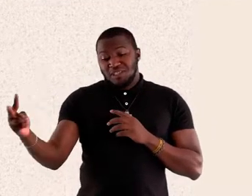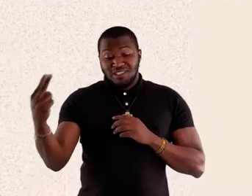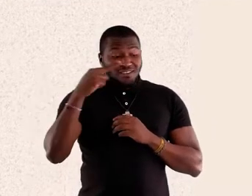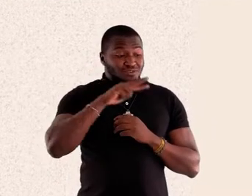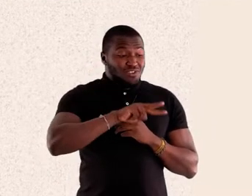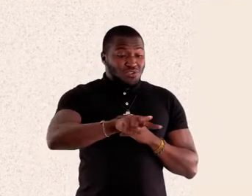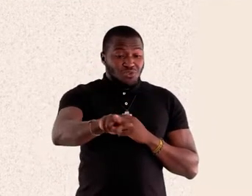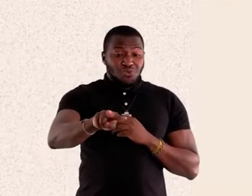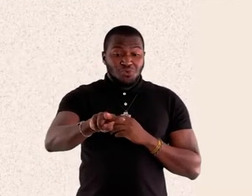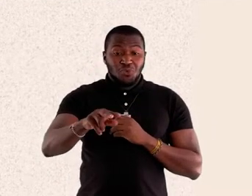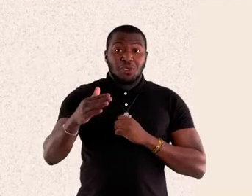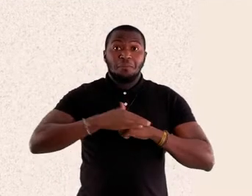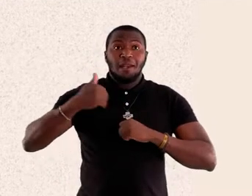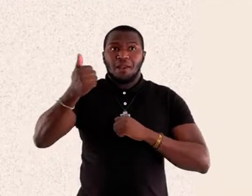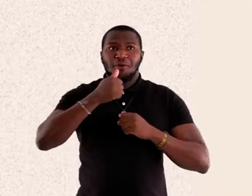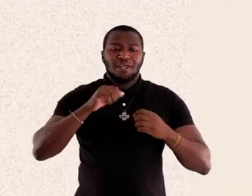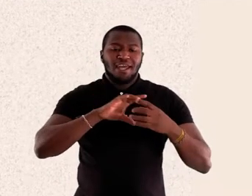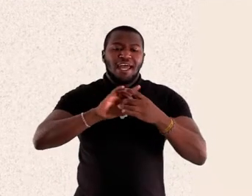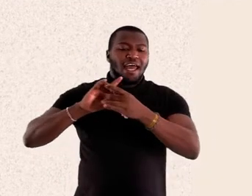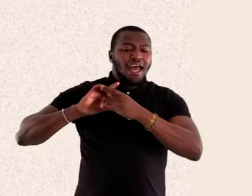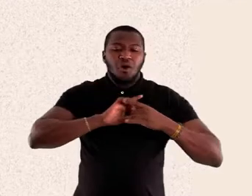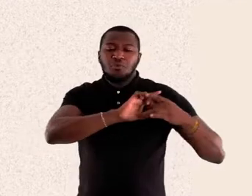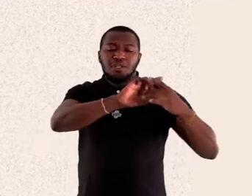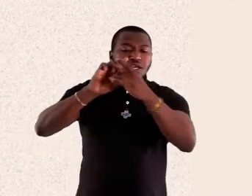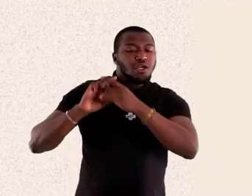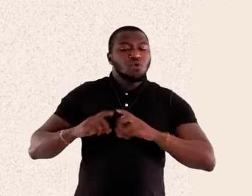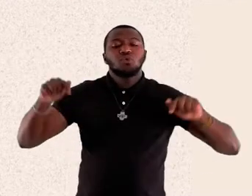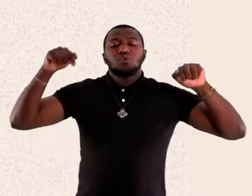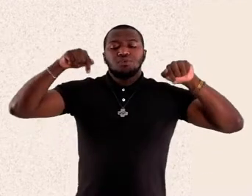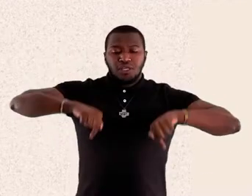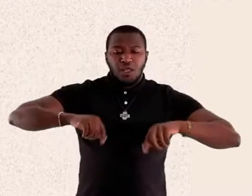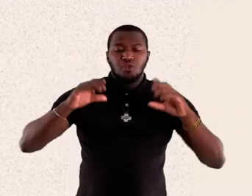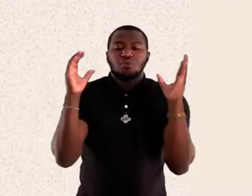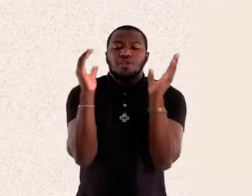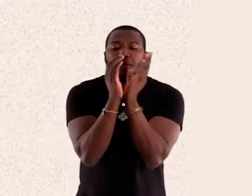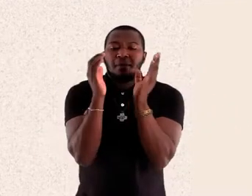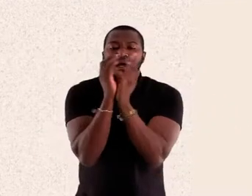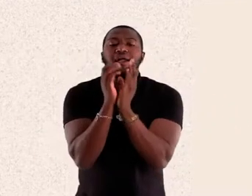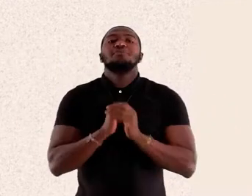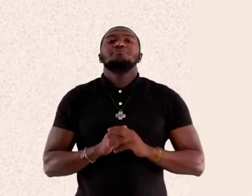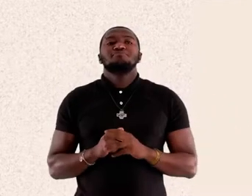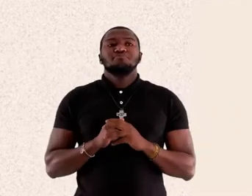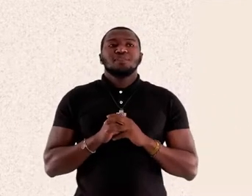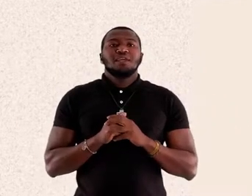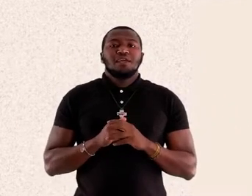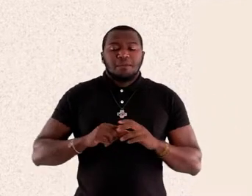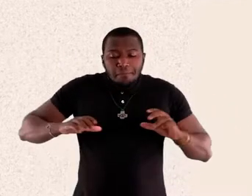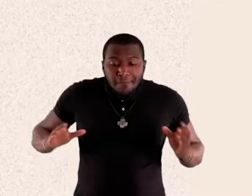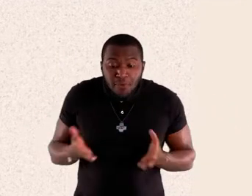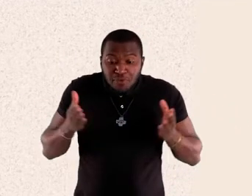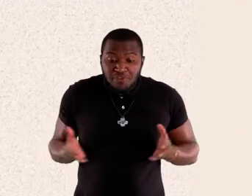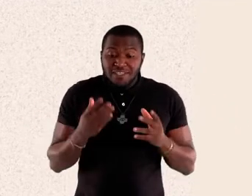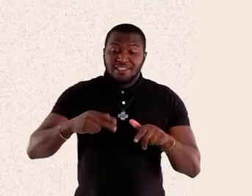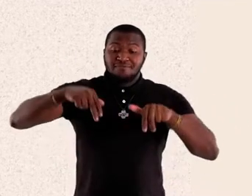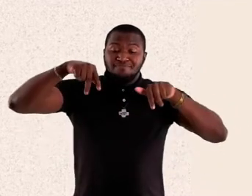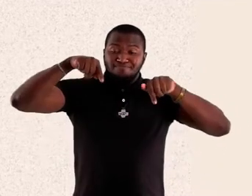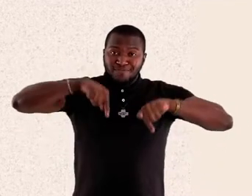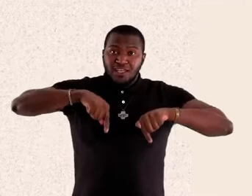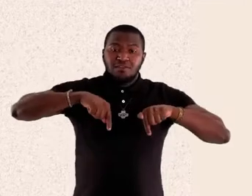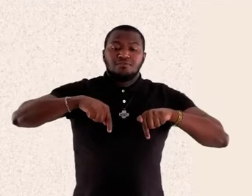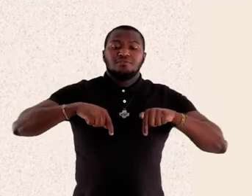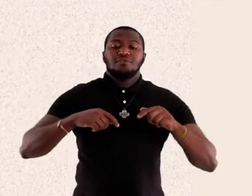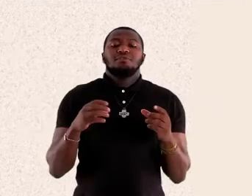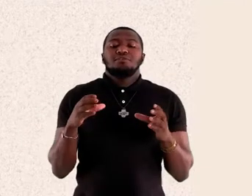gerar engajamento uma forma que já era até mais engajamento do que a própria recompensa financeira é você